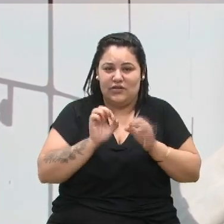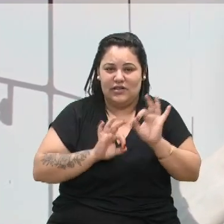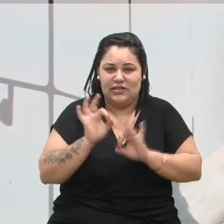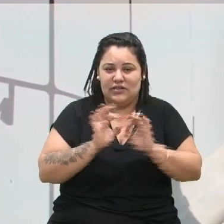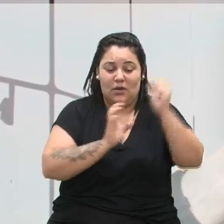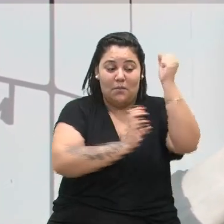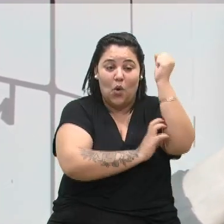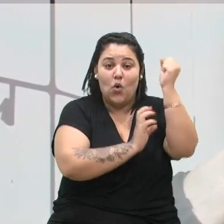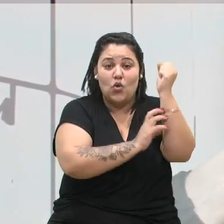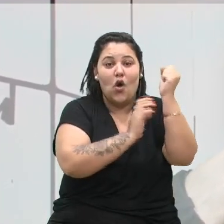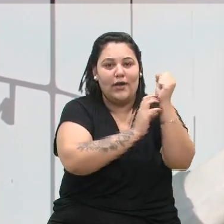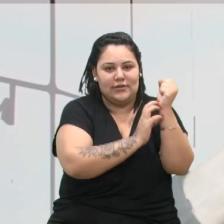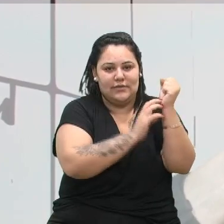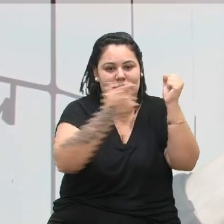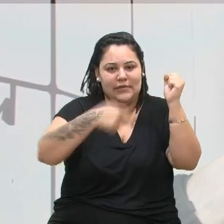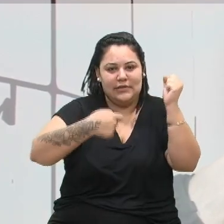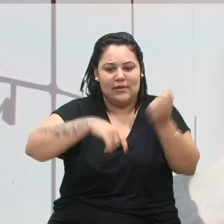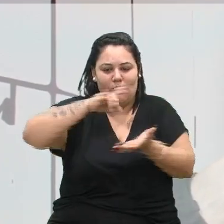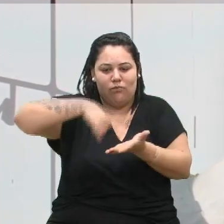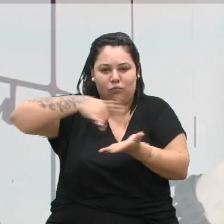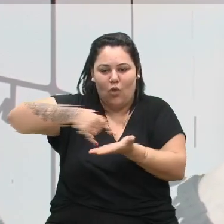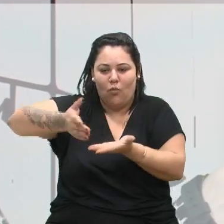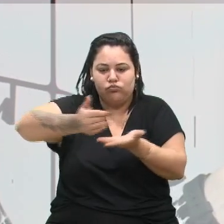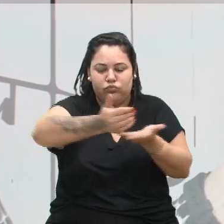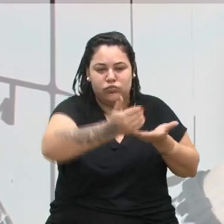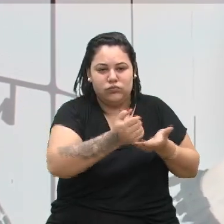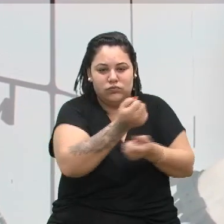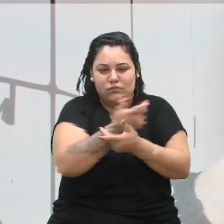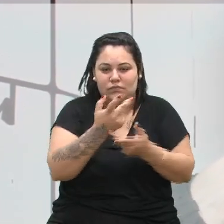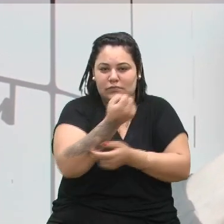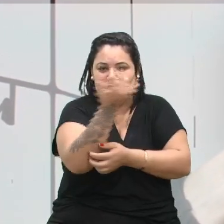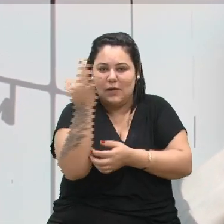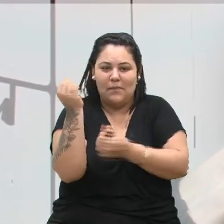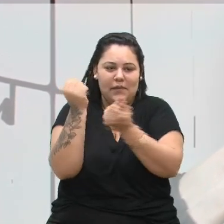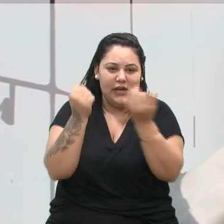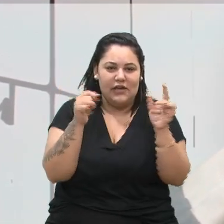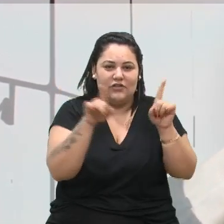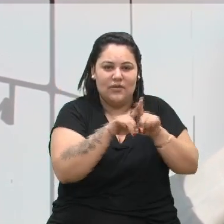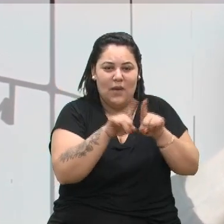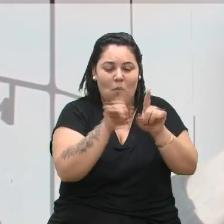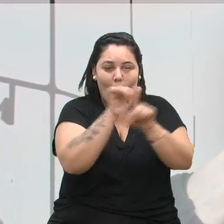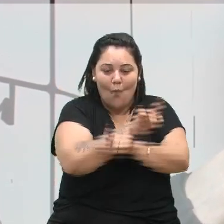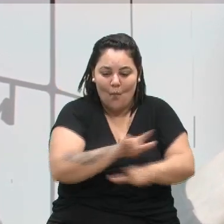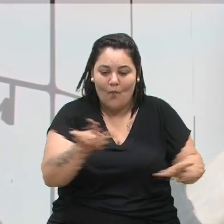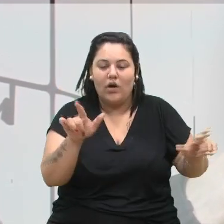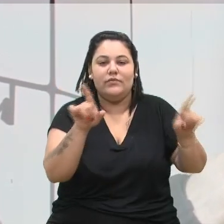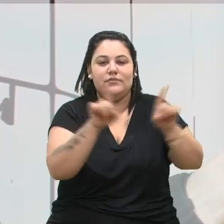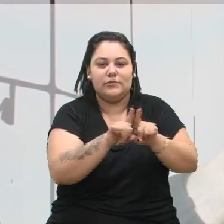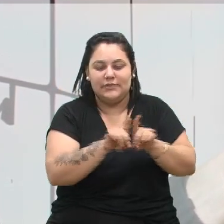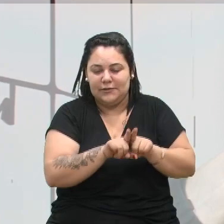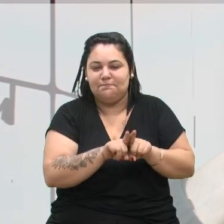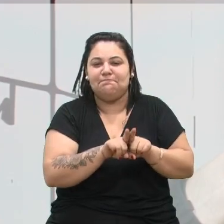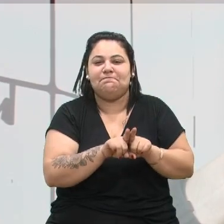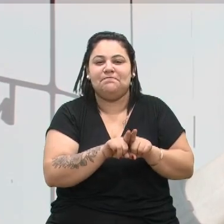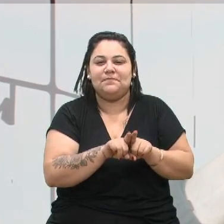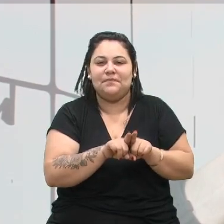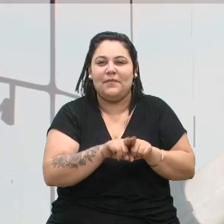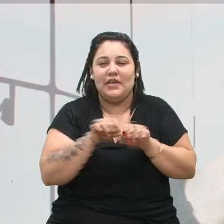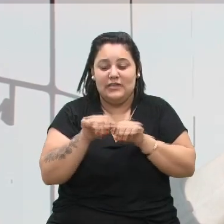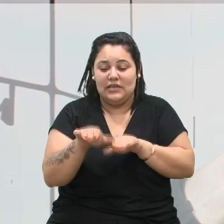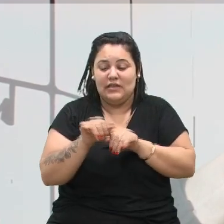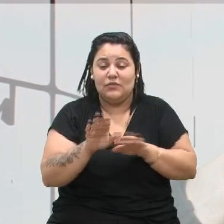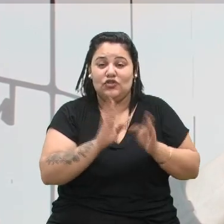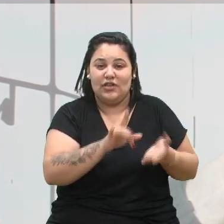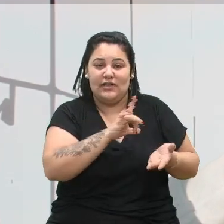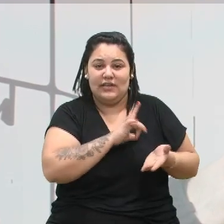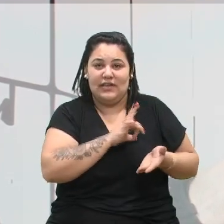assim, que precisa das documentações, a questão ambiental, a questão sanitária, né, que está transitando. Em setembro já teremos,